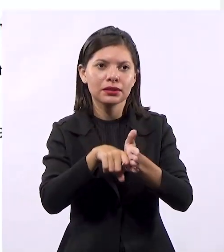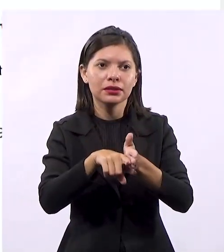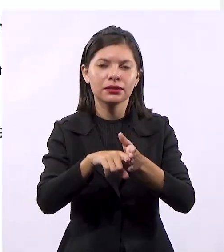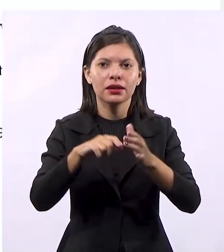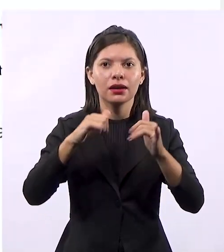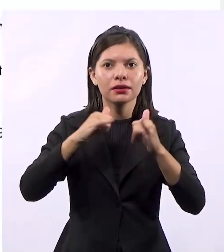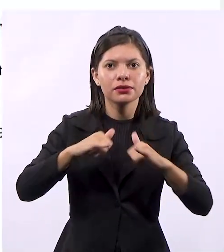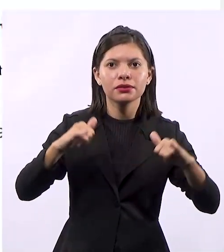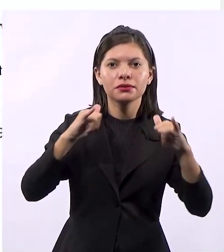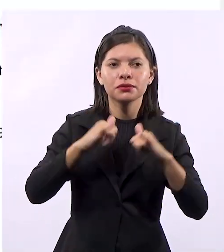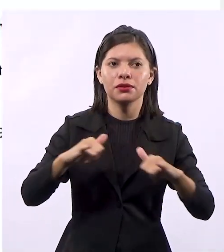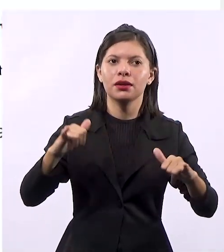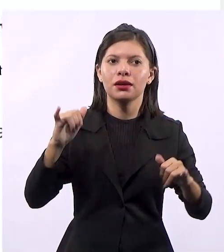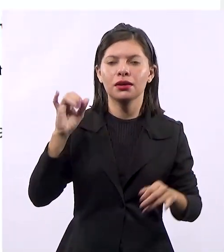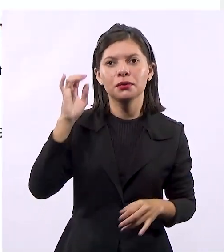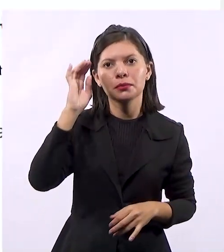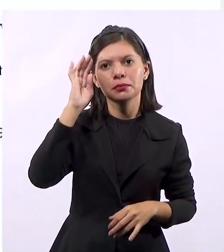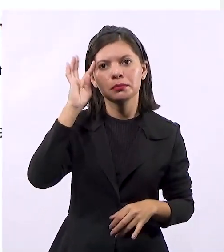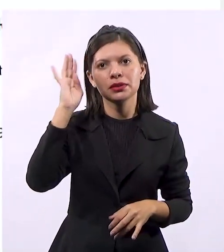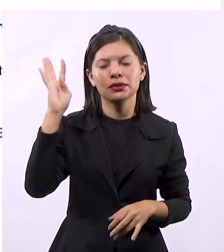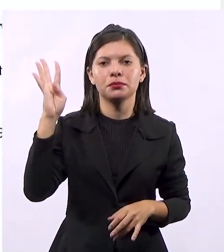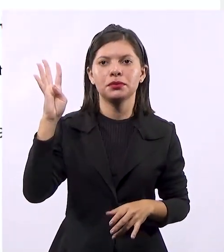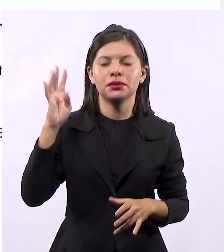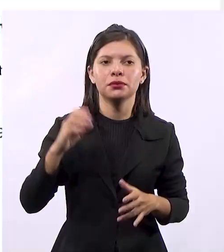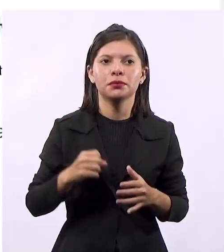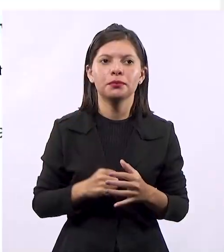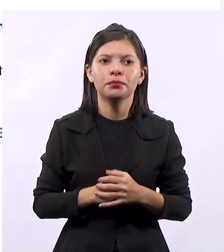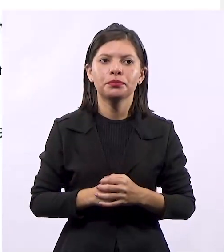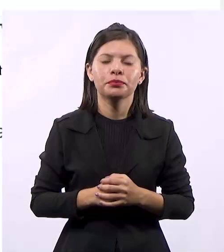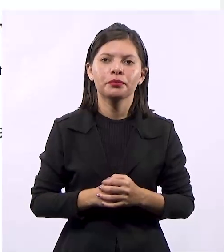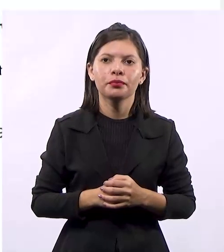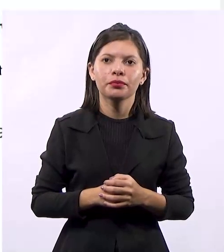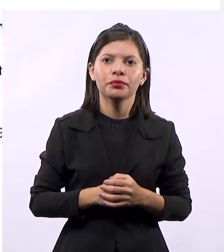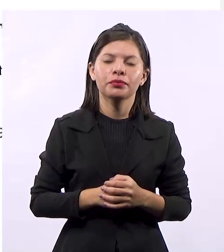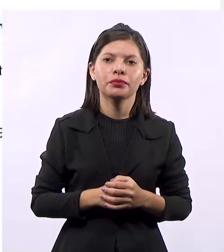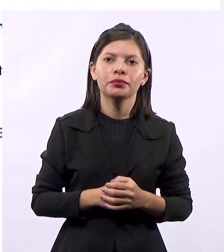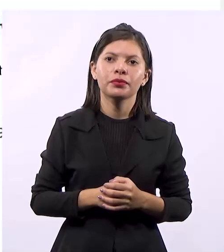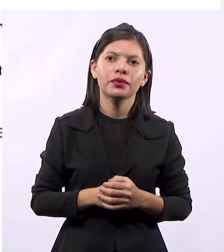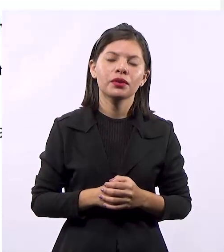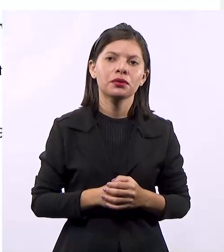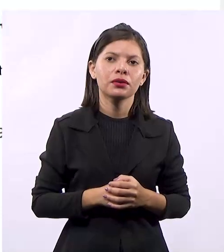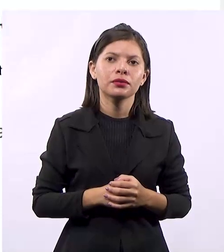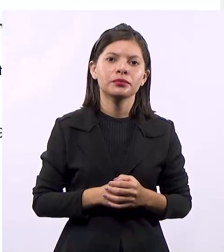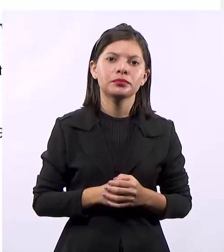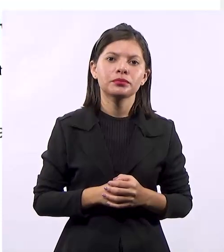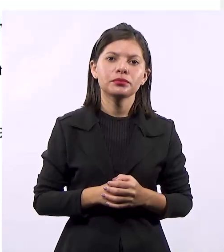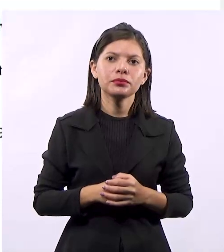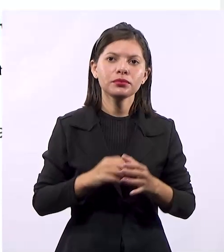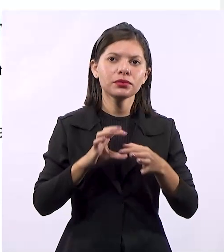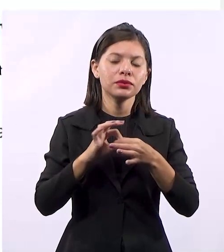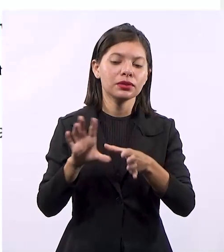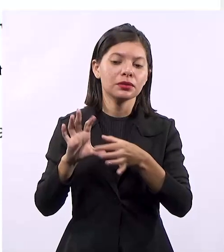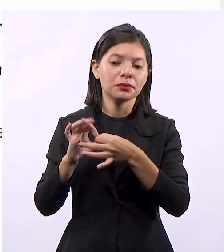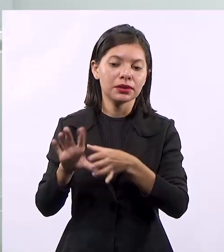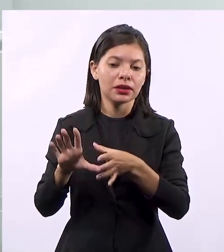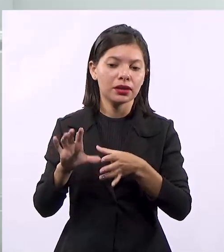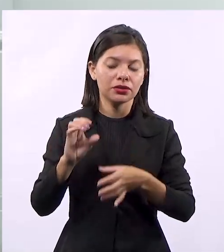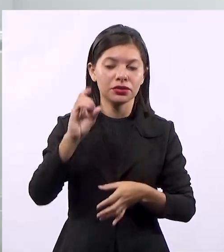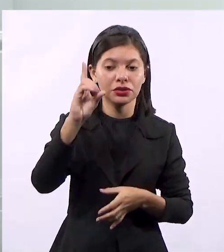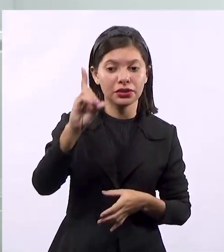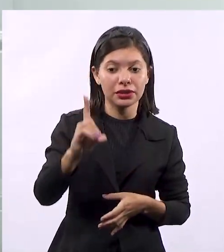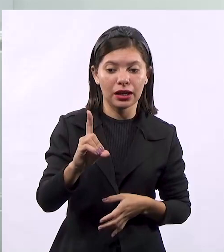aprender, ensinar, pesquisar e divulgar o pensamento, a arte e o saber.